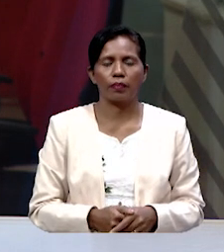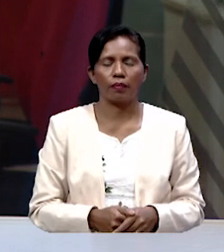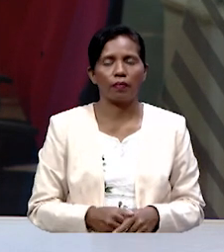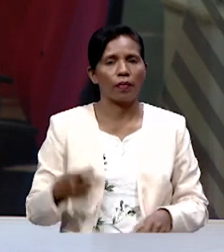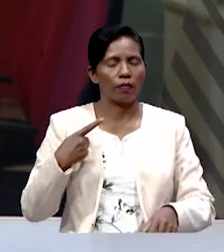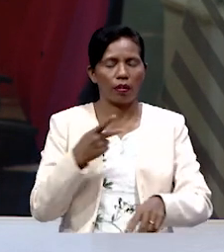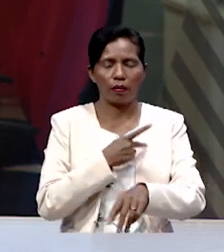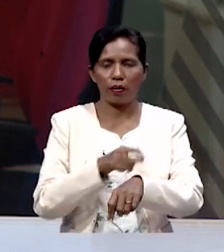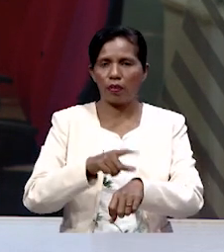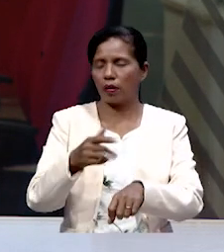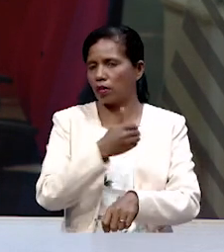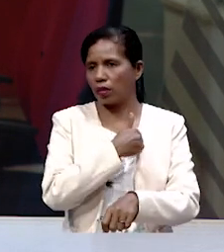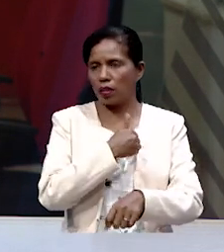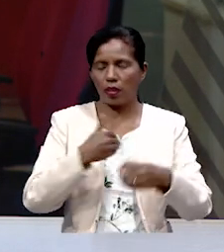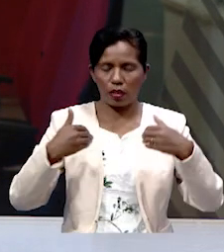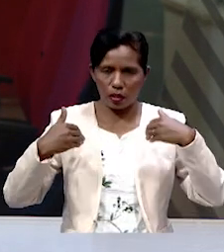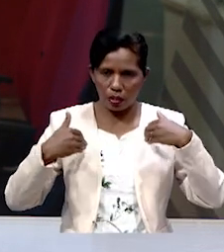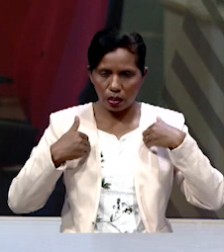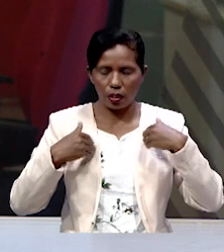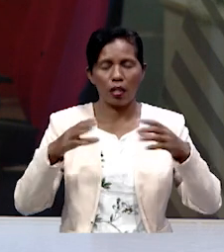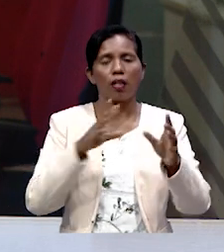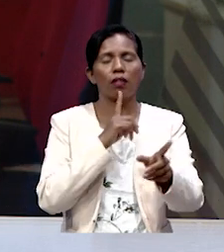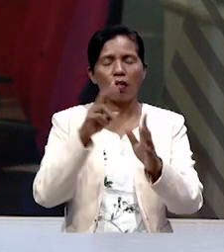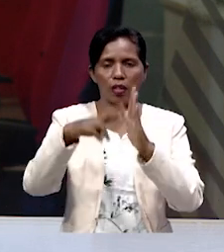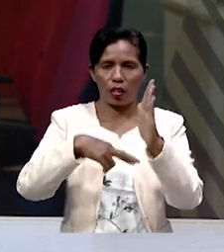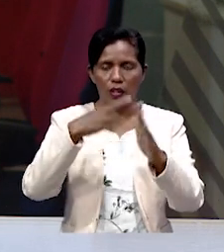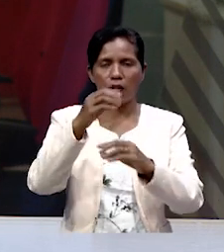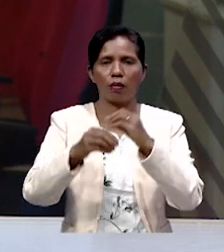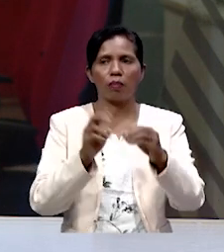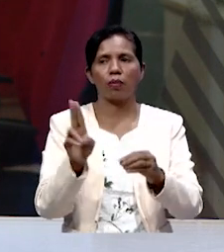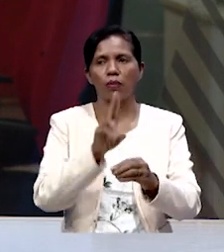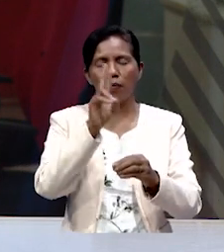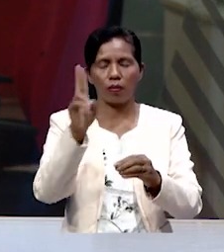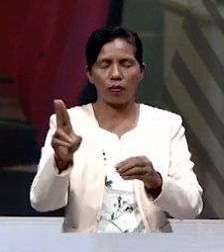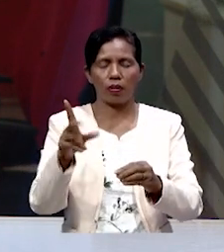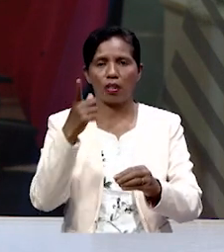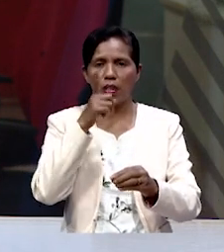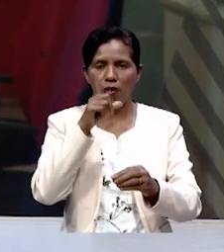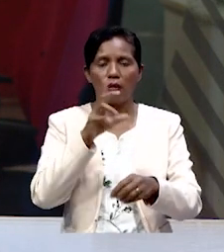Parlamento Nacional será e a consistência ou regras conaba usa liam português.